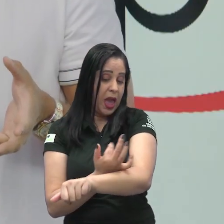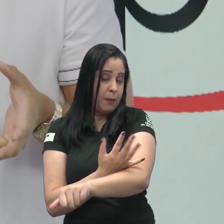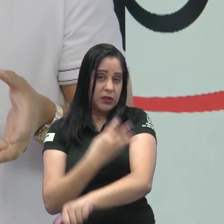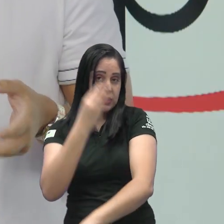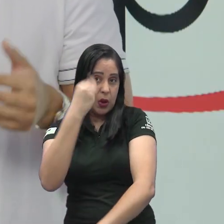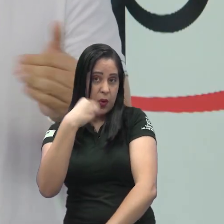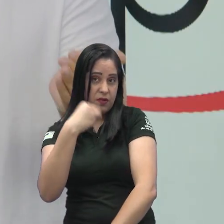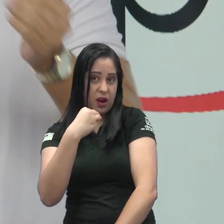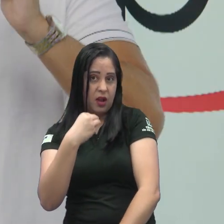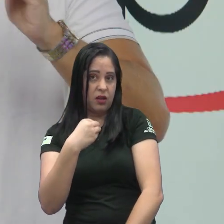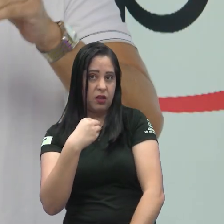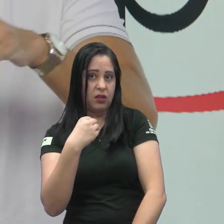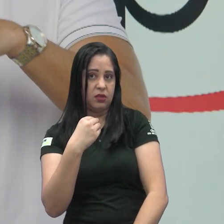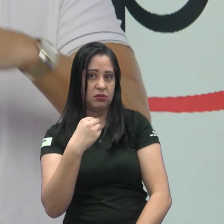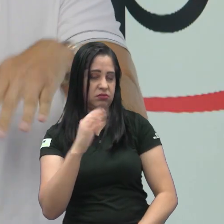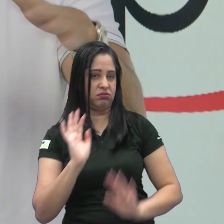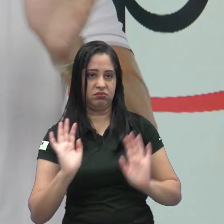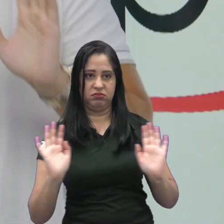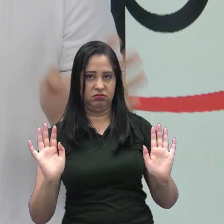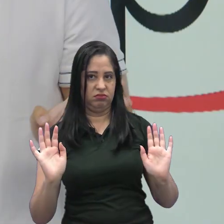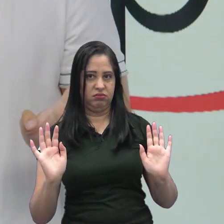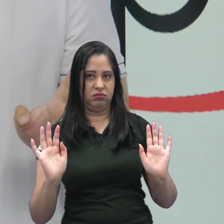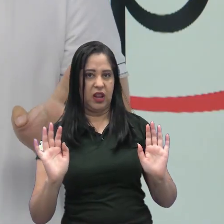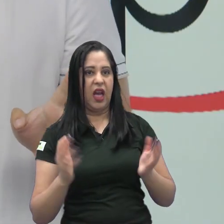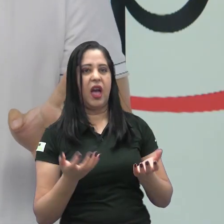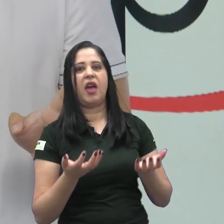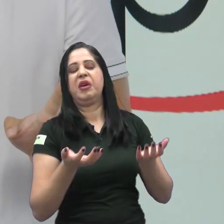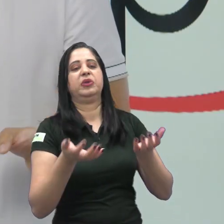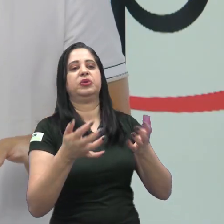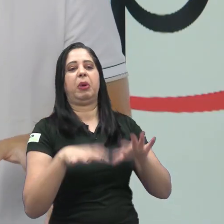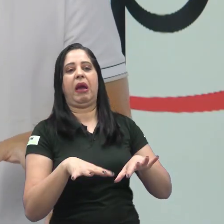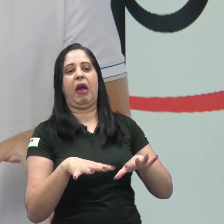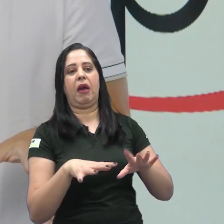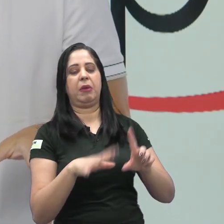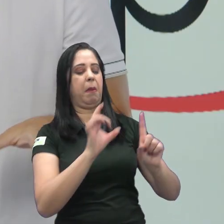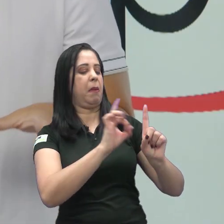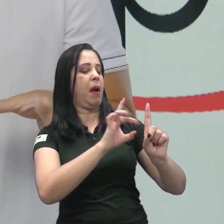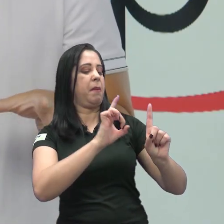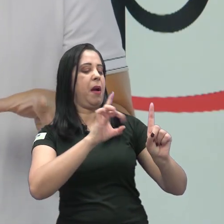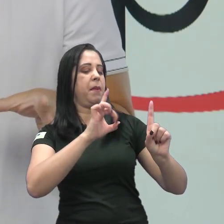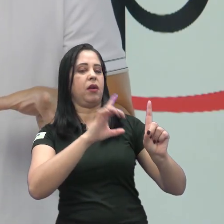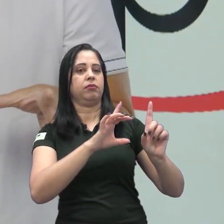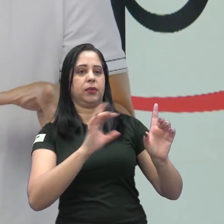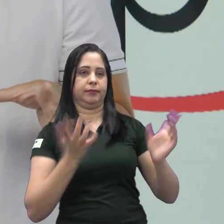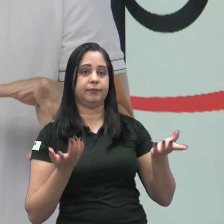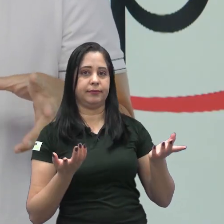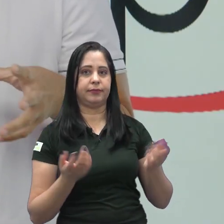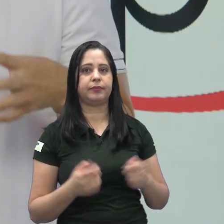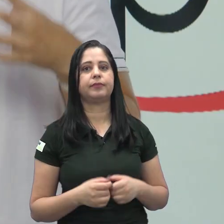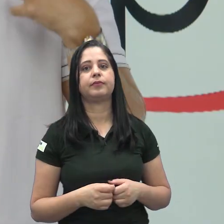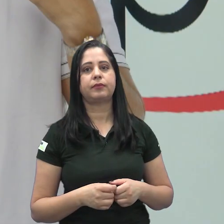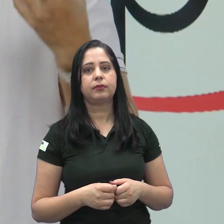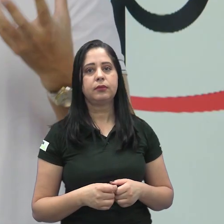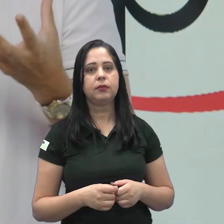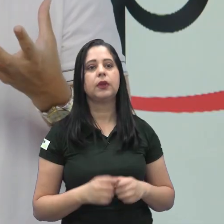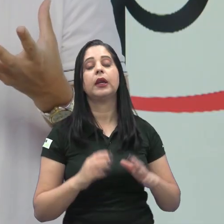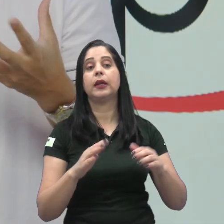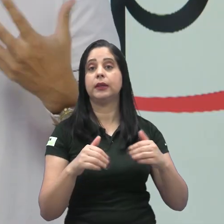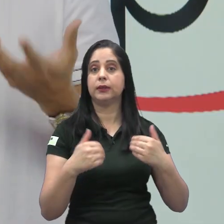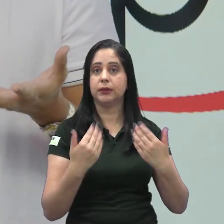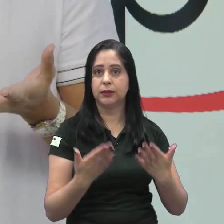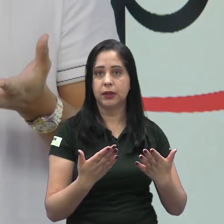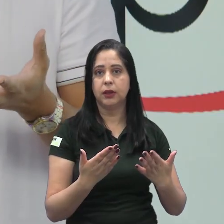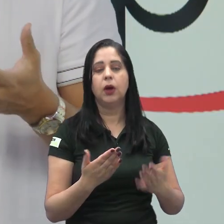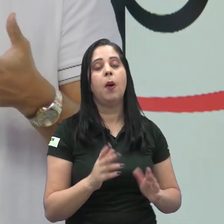naquele momento, ia falar, bom, isso aqui não é para mim, tô parando aqui minha carreira aqui agora. Então, acho que foi justamente você ter esse discernimento,